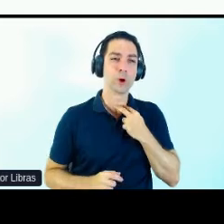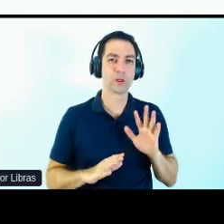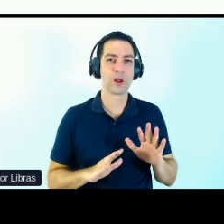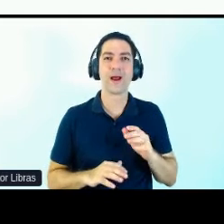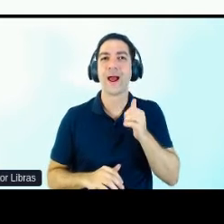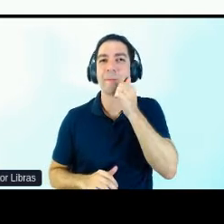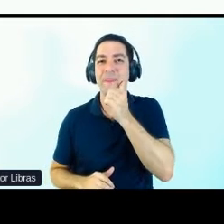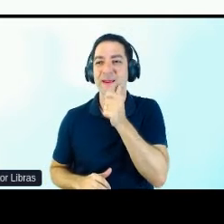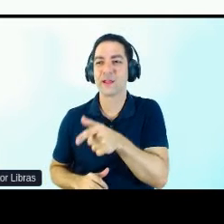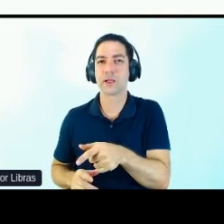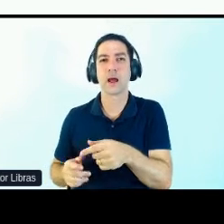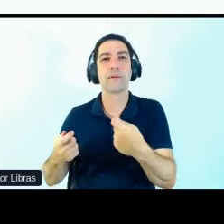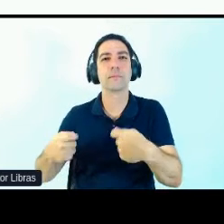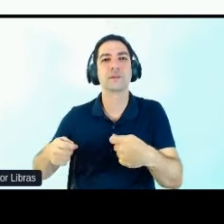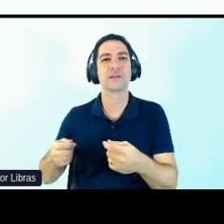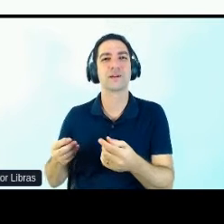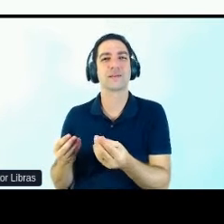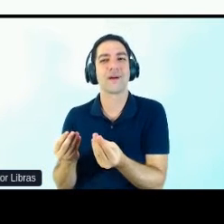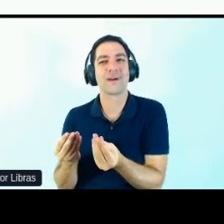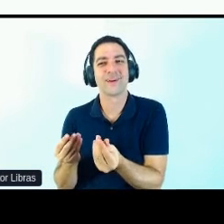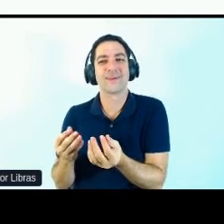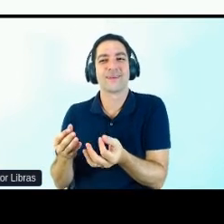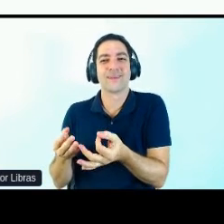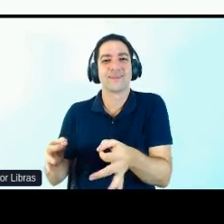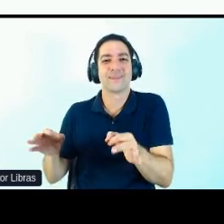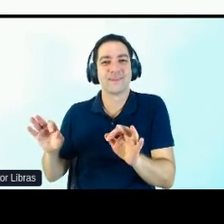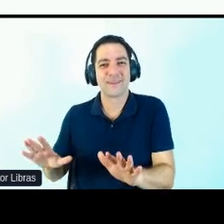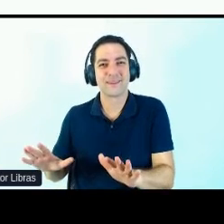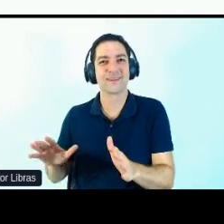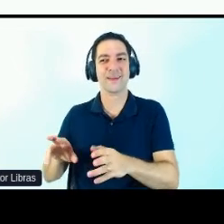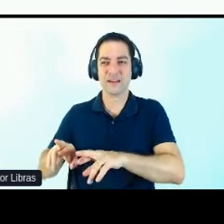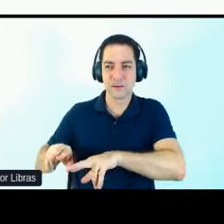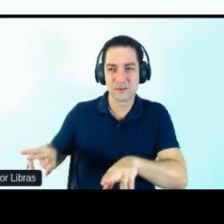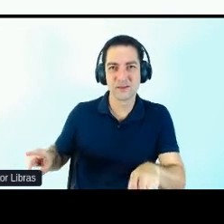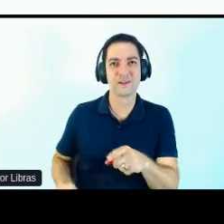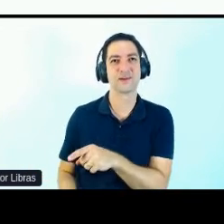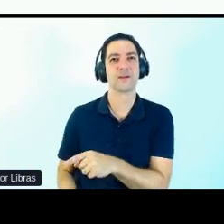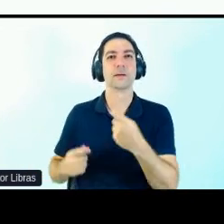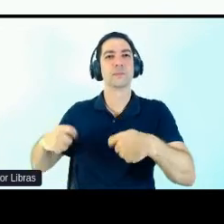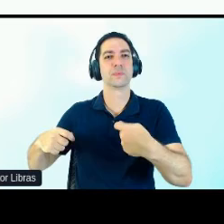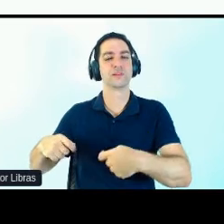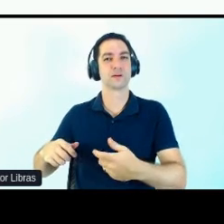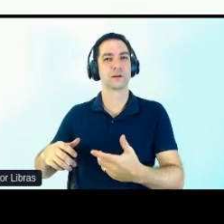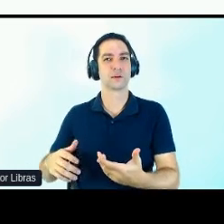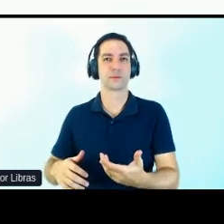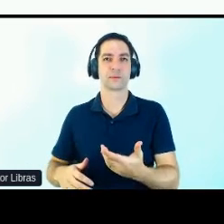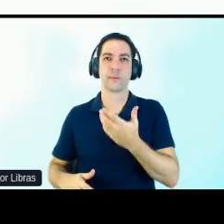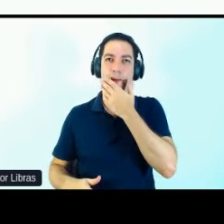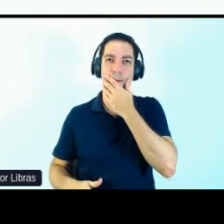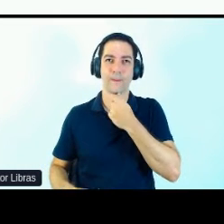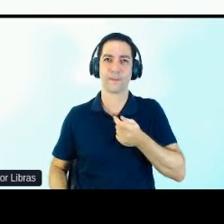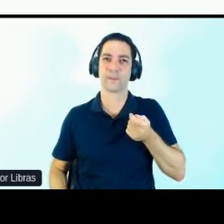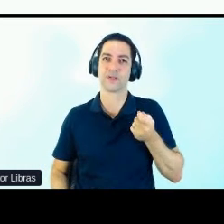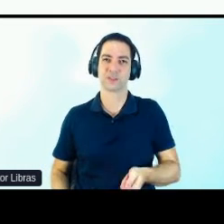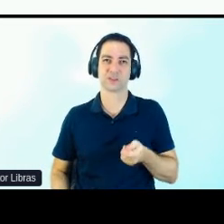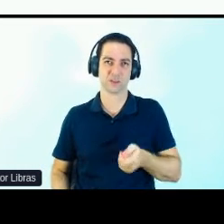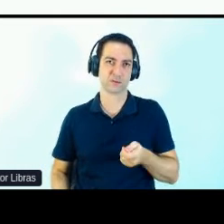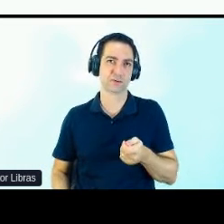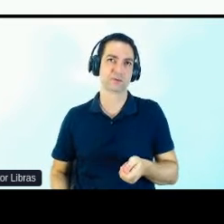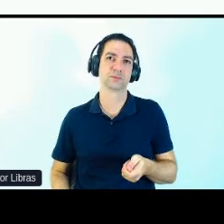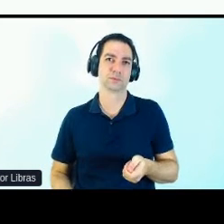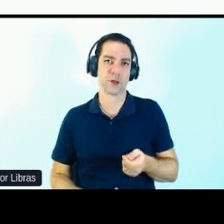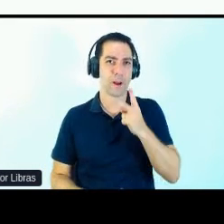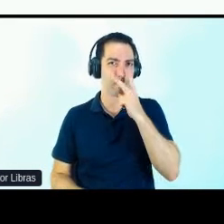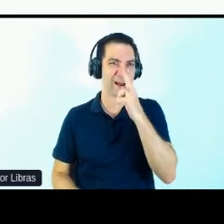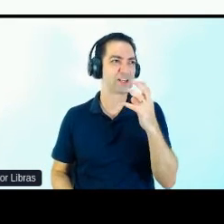esses exemplos que a gente trouxe aqui de masculinidade tóxica mostram o quão grande são esses aprisionamentos, que acaba sendo ruim para